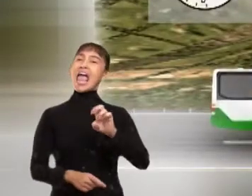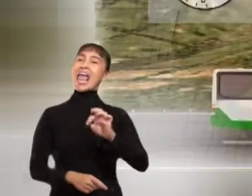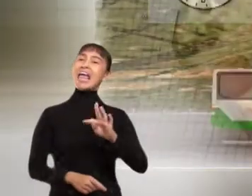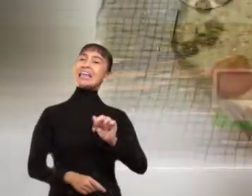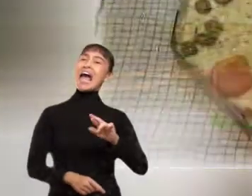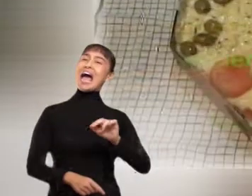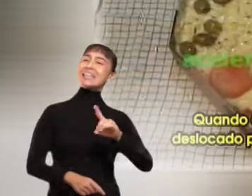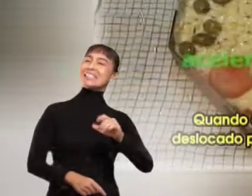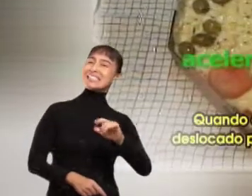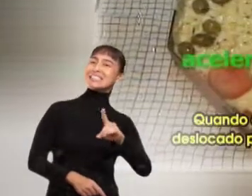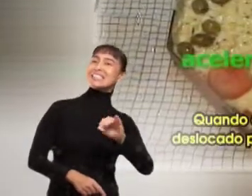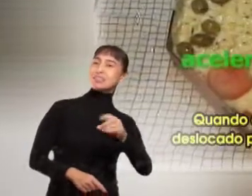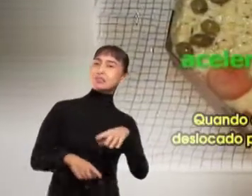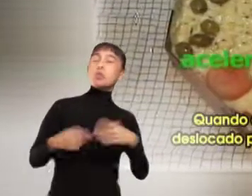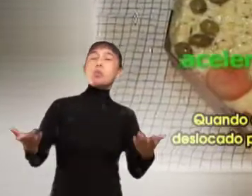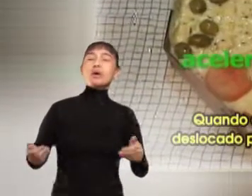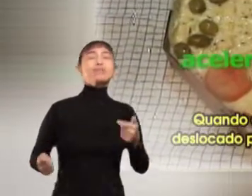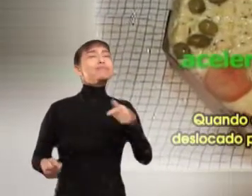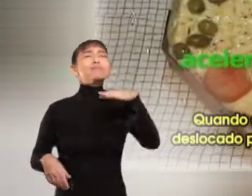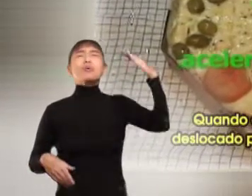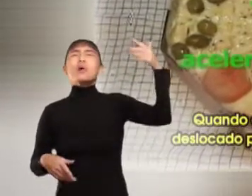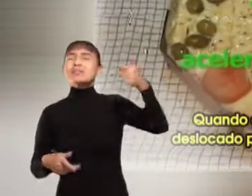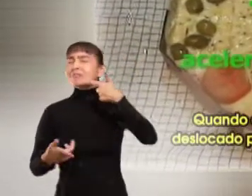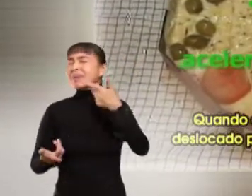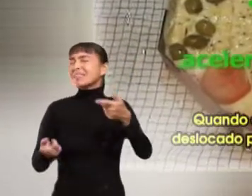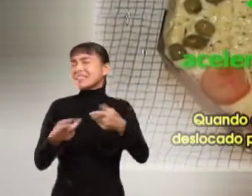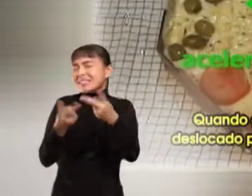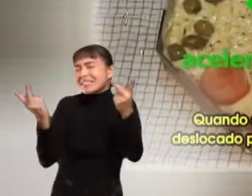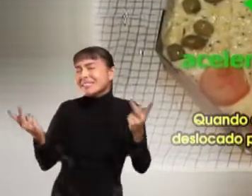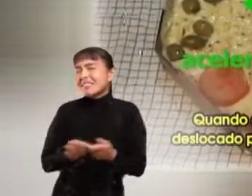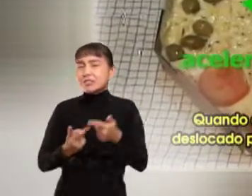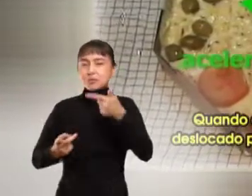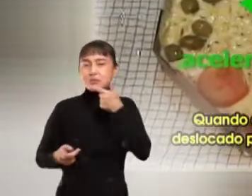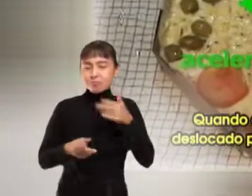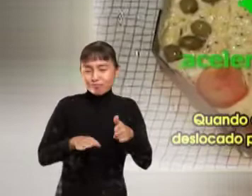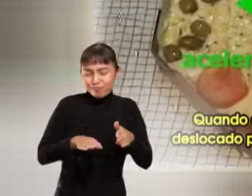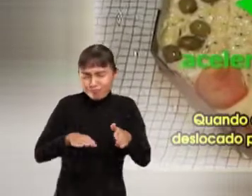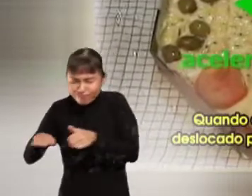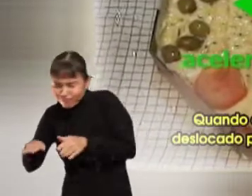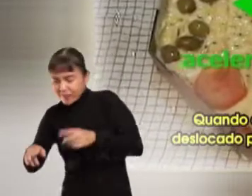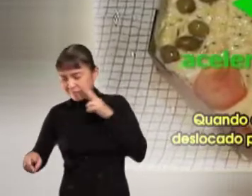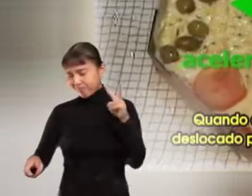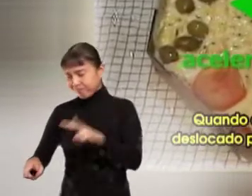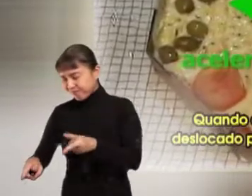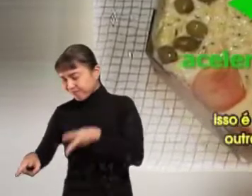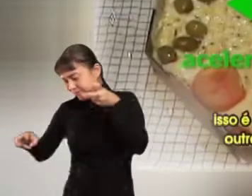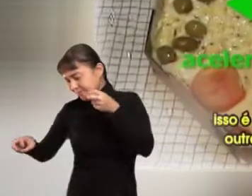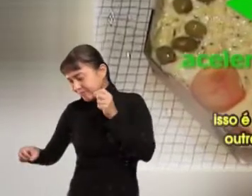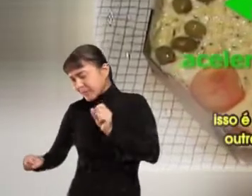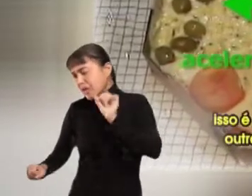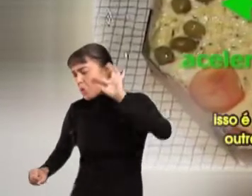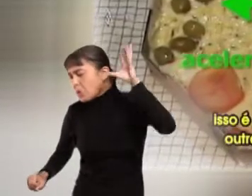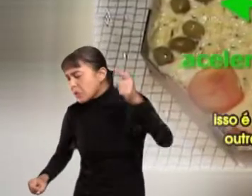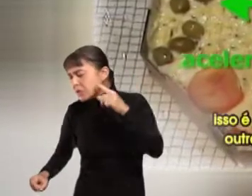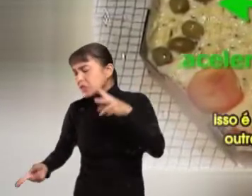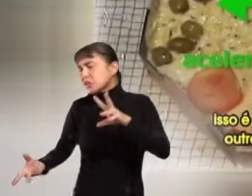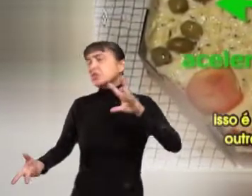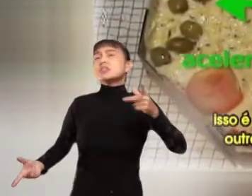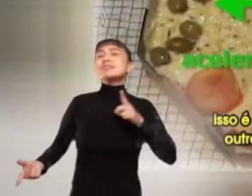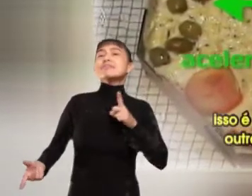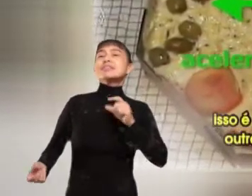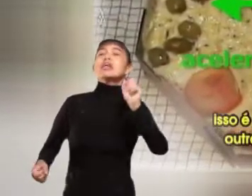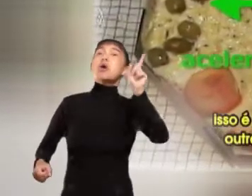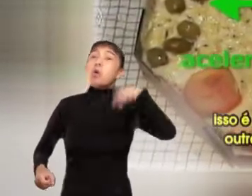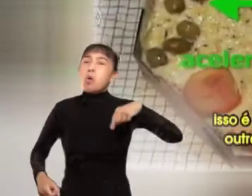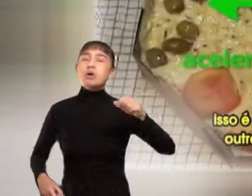retardado. Quando o queijo da pizza parece deslocado para um lado da embalagem, isso é devido à